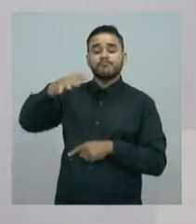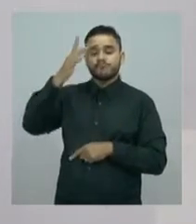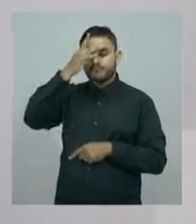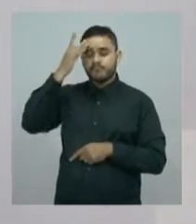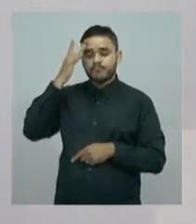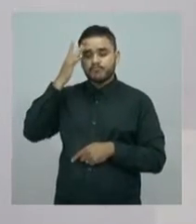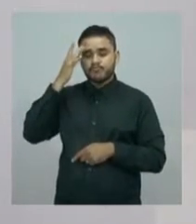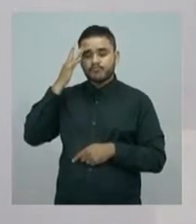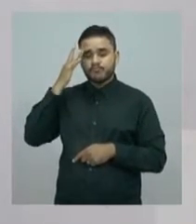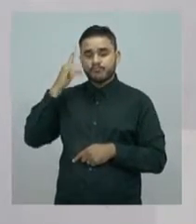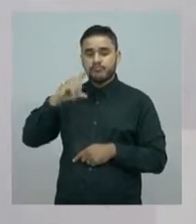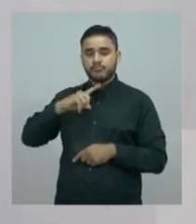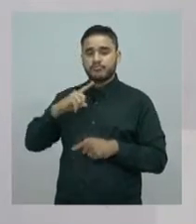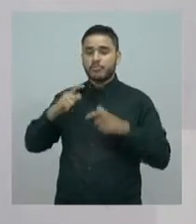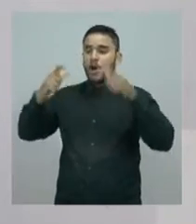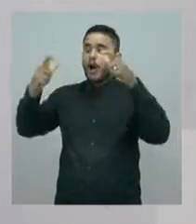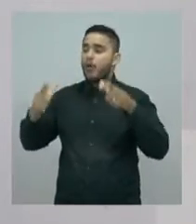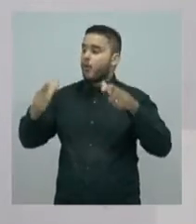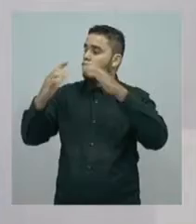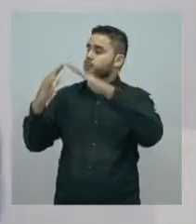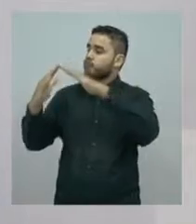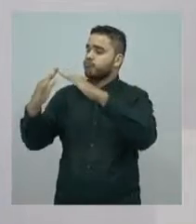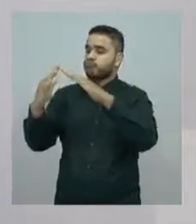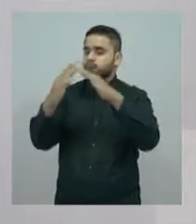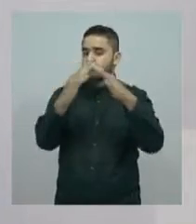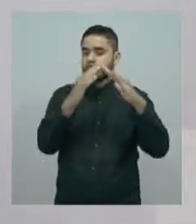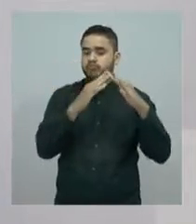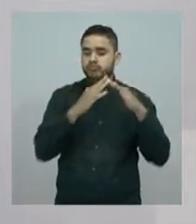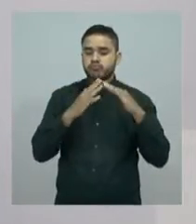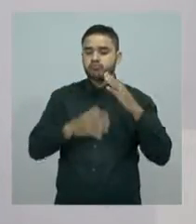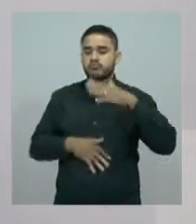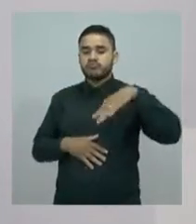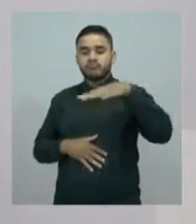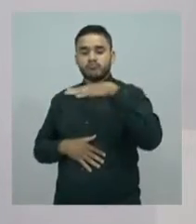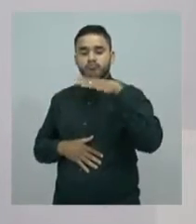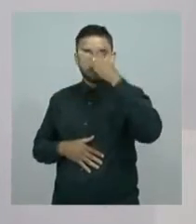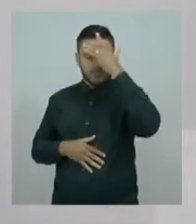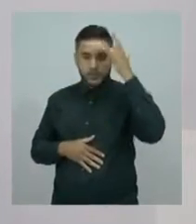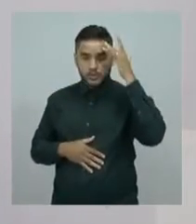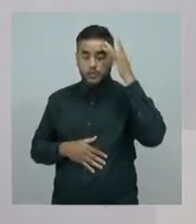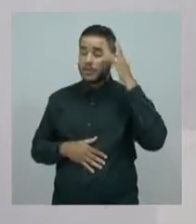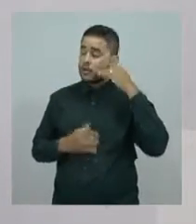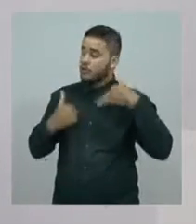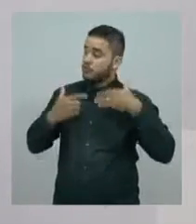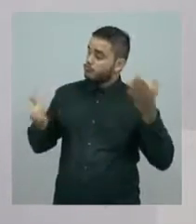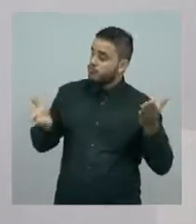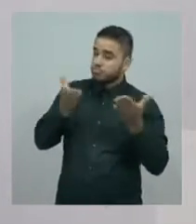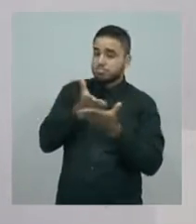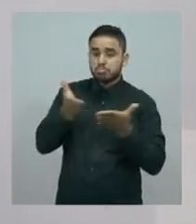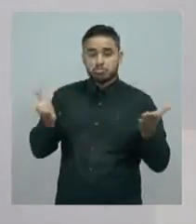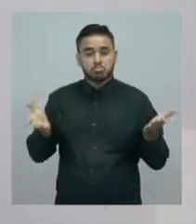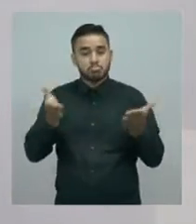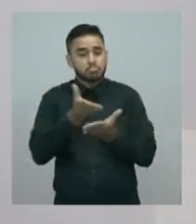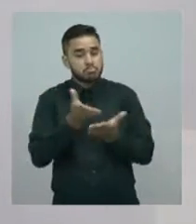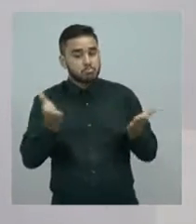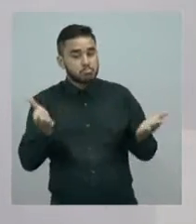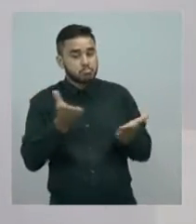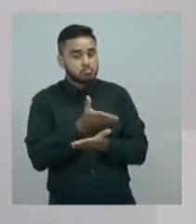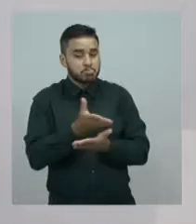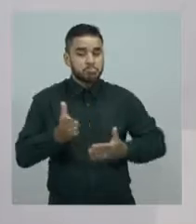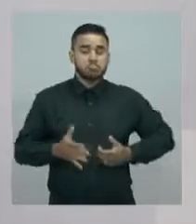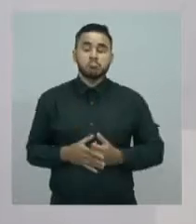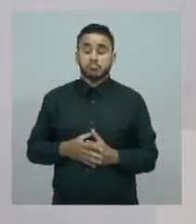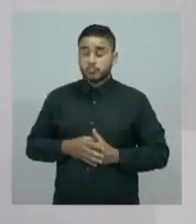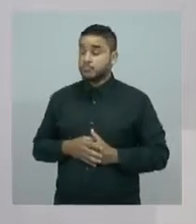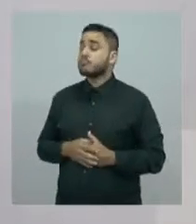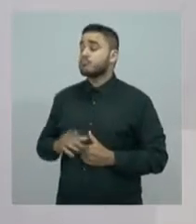mesmo feita dentro da comunidade, né? Pela comunidade, dentro da comunidade. E nós sabemos que existem,